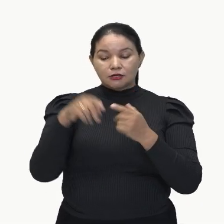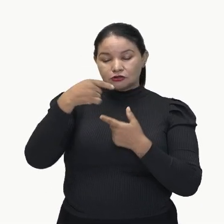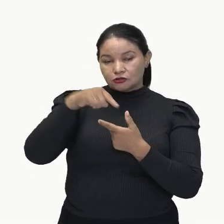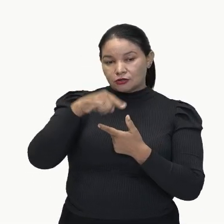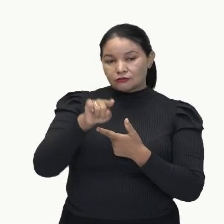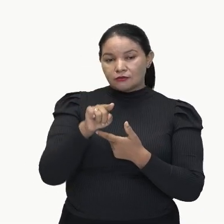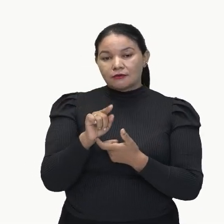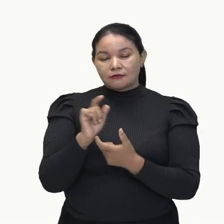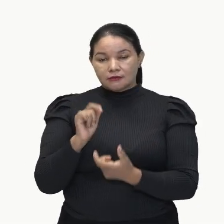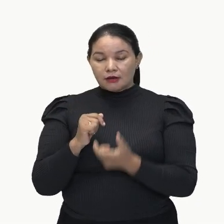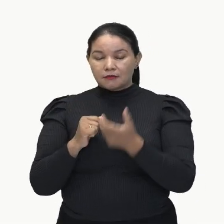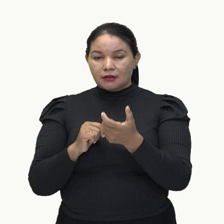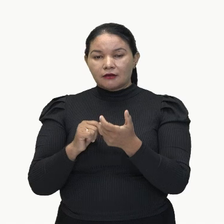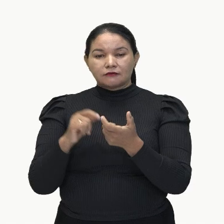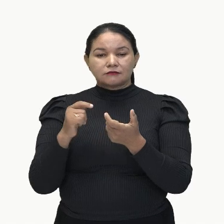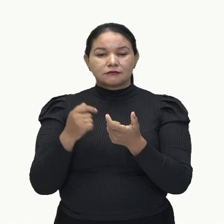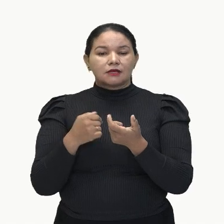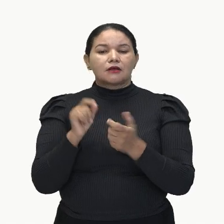palab